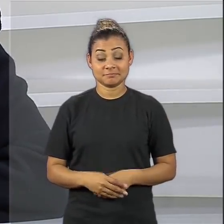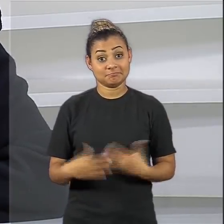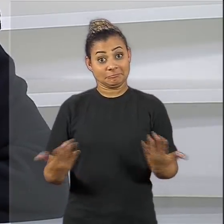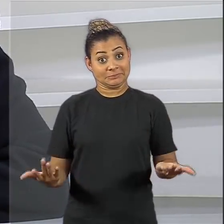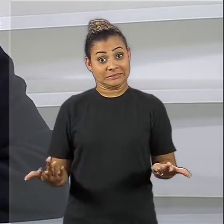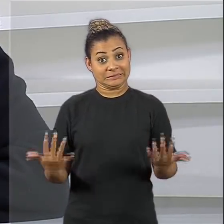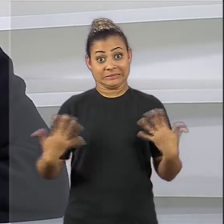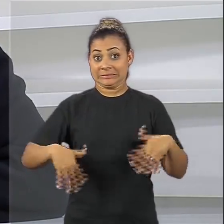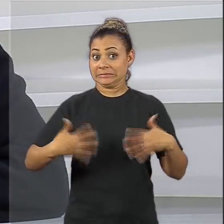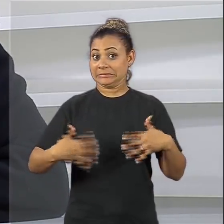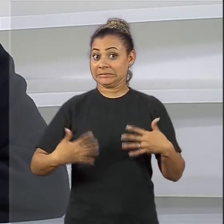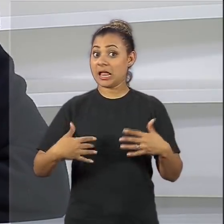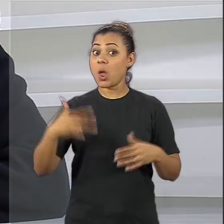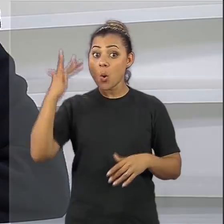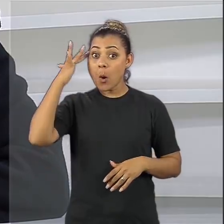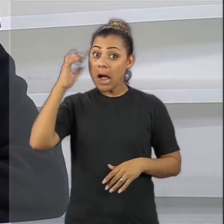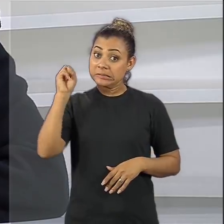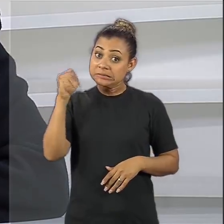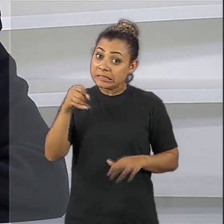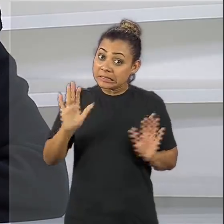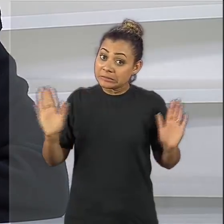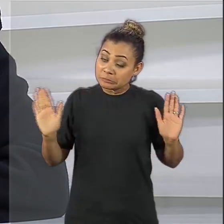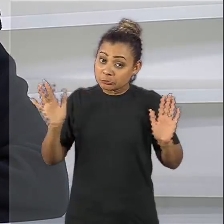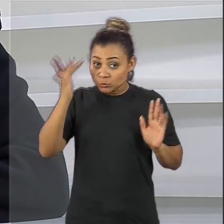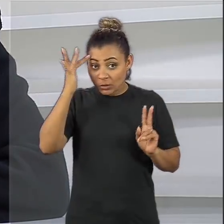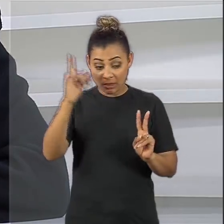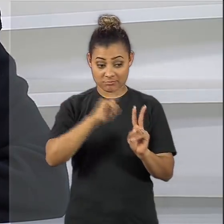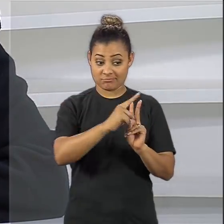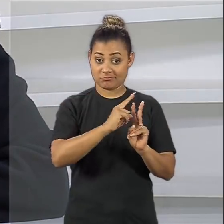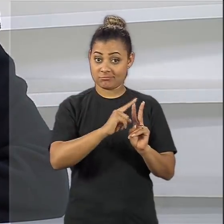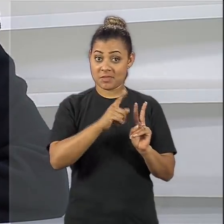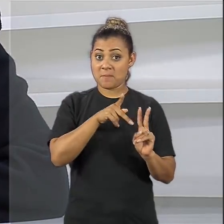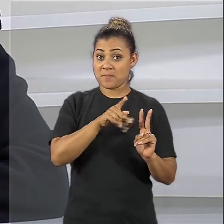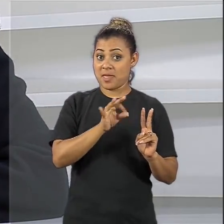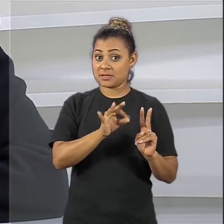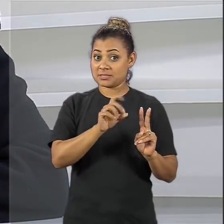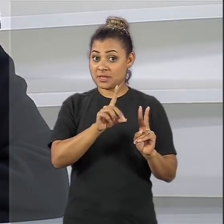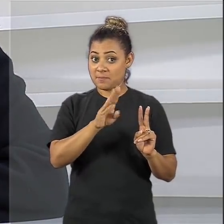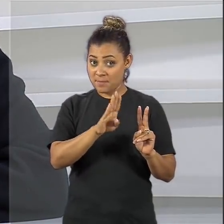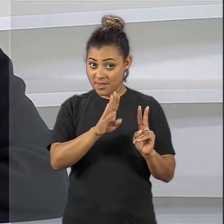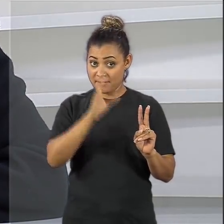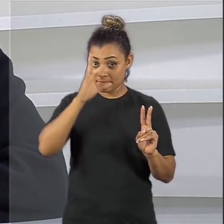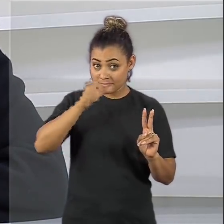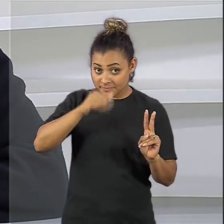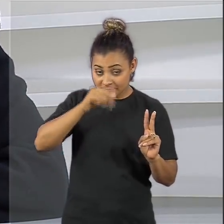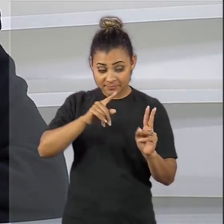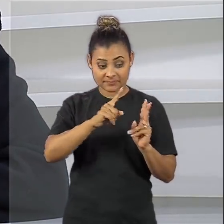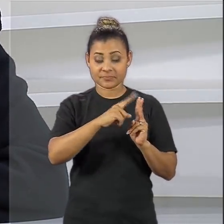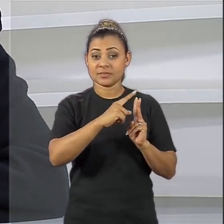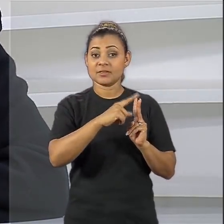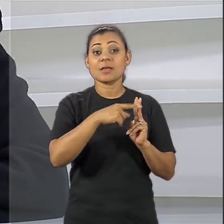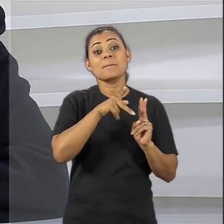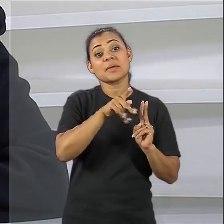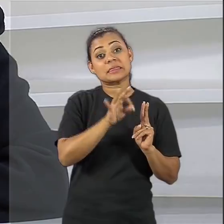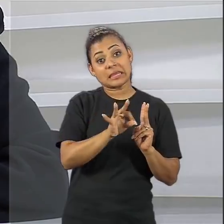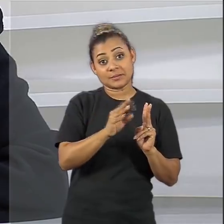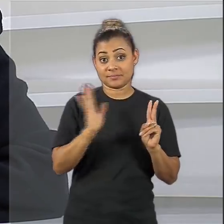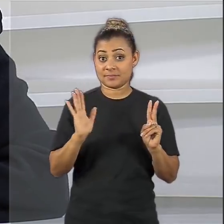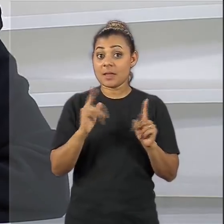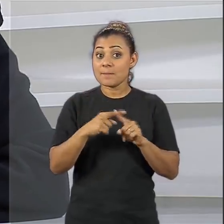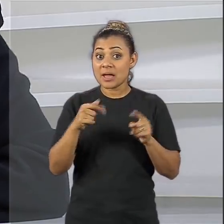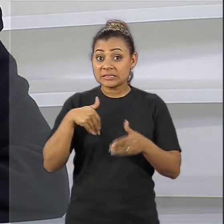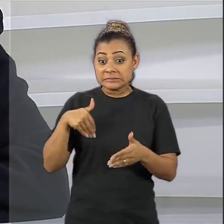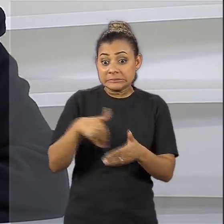Olha, está tudo caminhando para isso, né? Mas a gente diz que falta pouquinho tempo para a eleição, e em eleição pouquinho